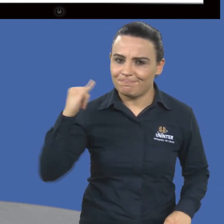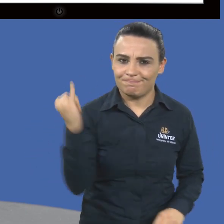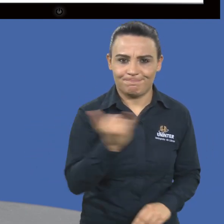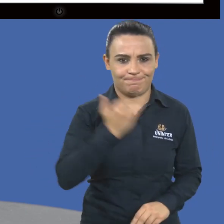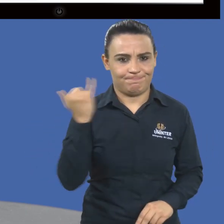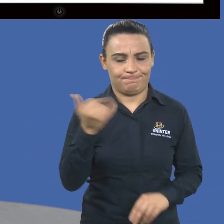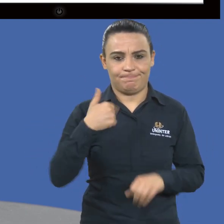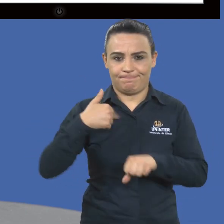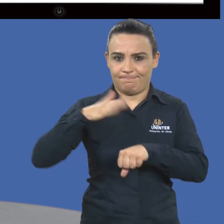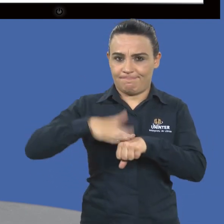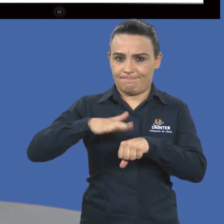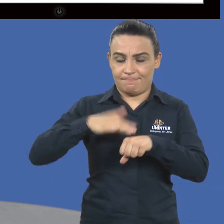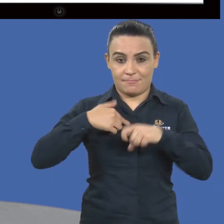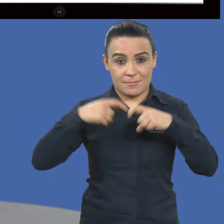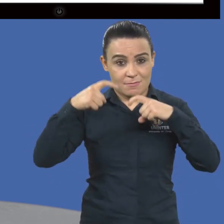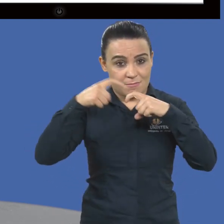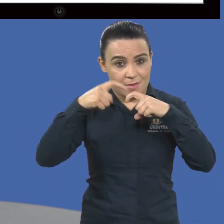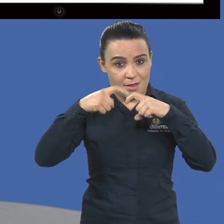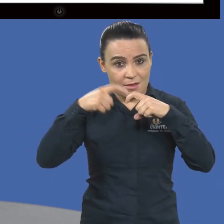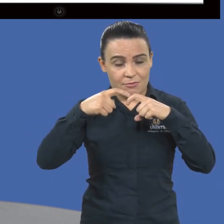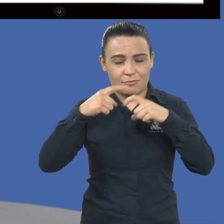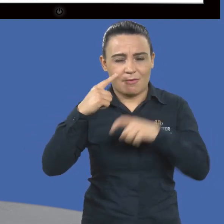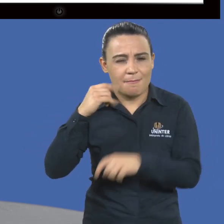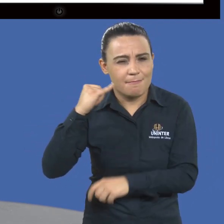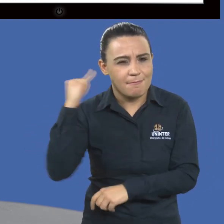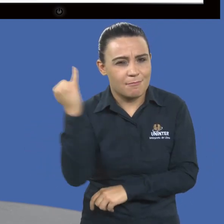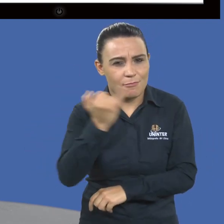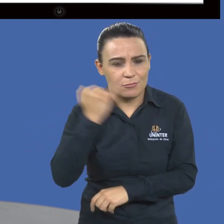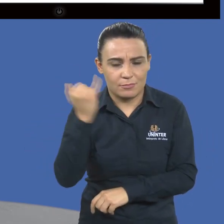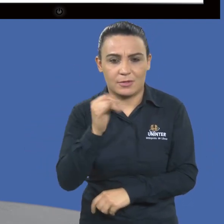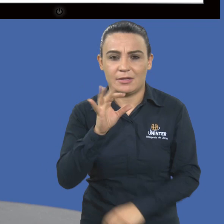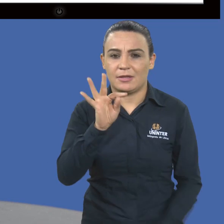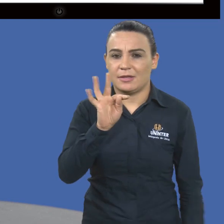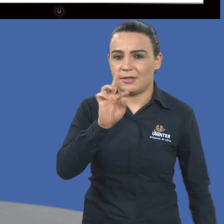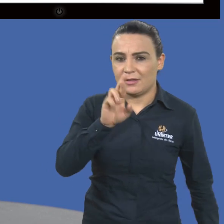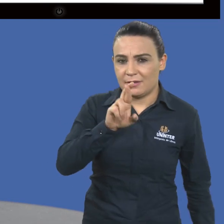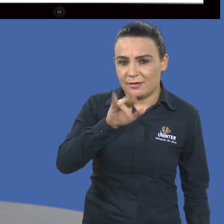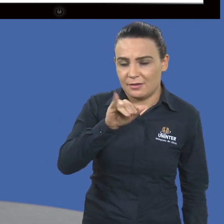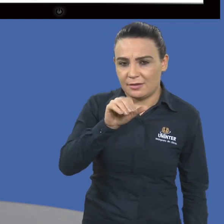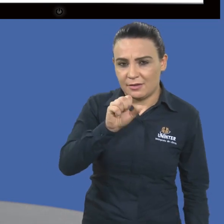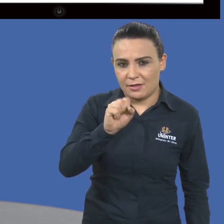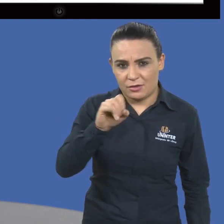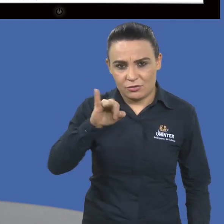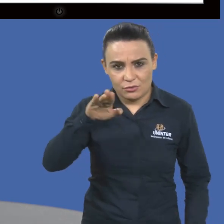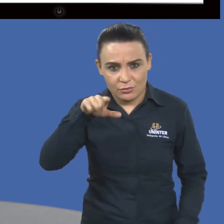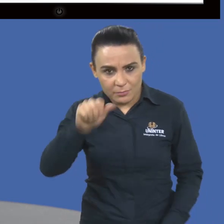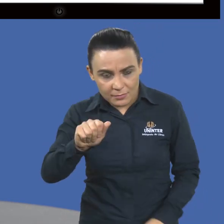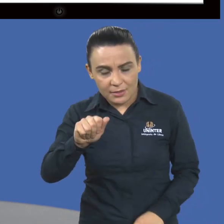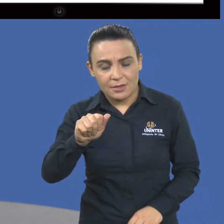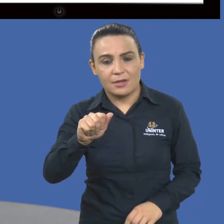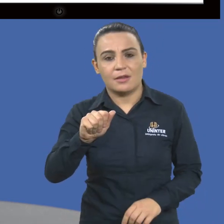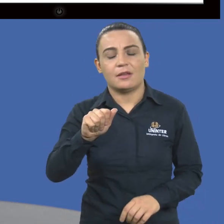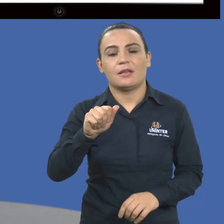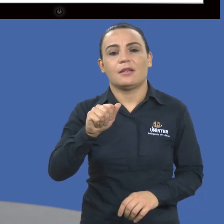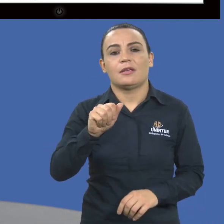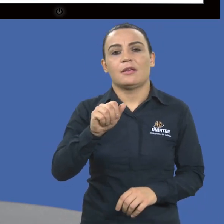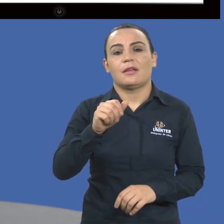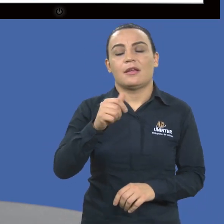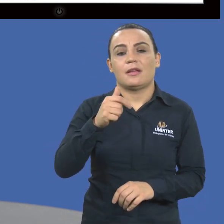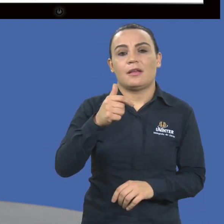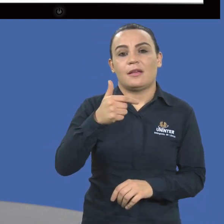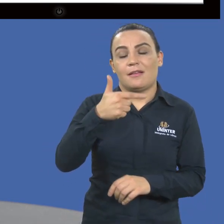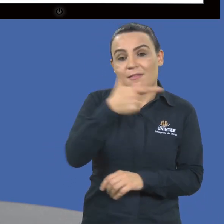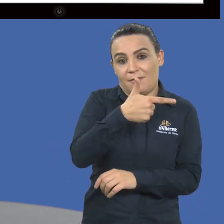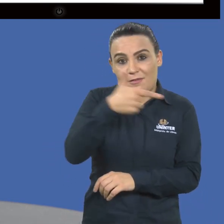genético. Eu posso dizer a vocês de que trissomia regular do